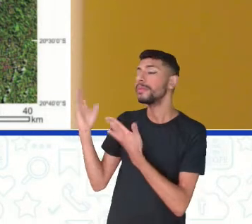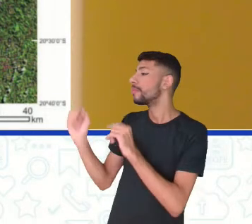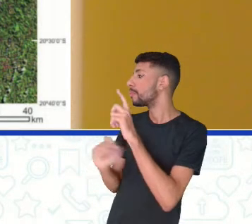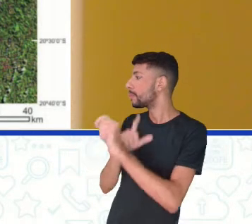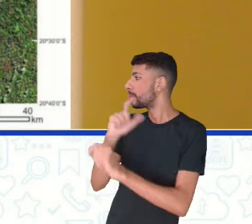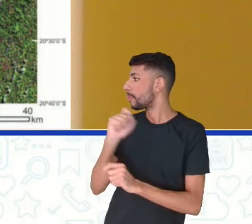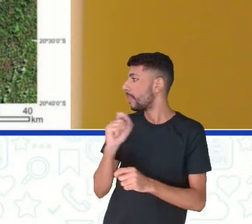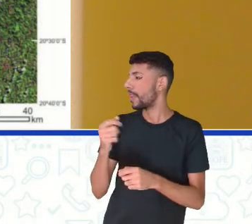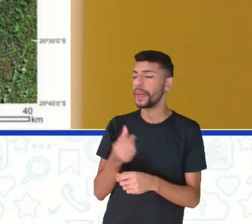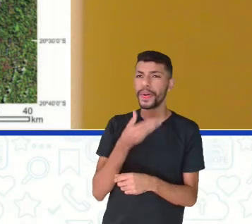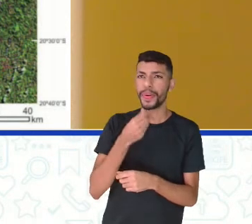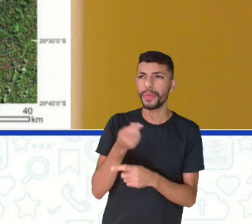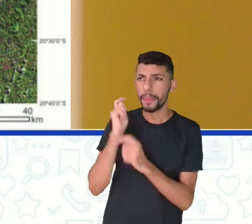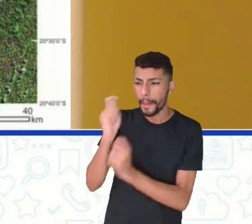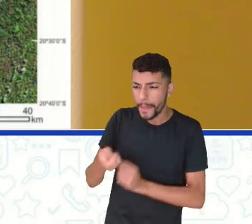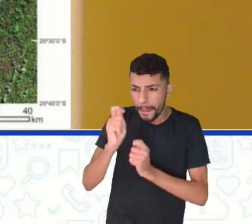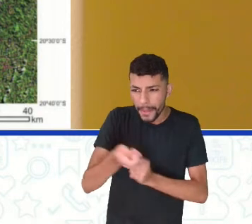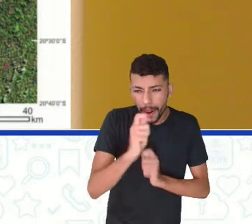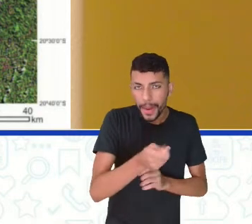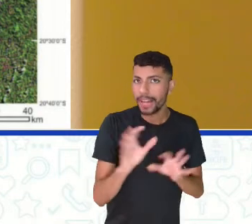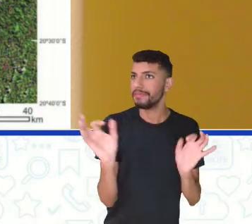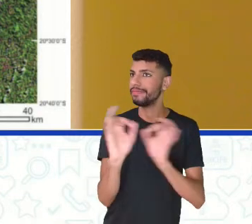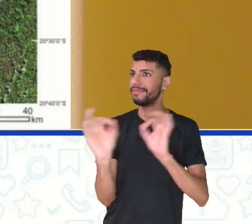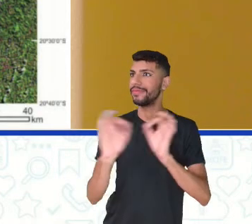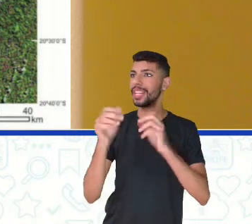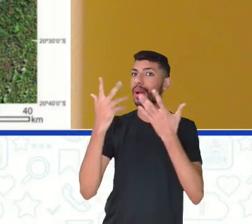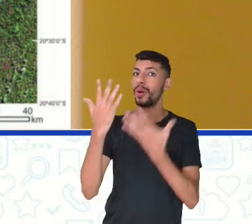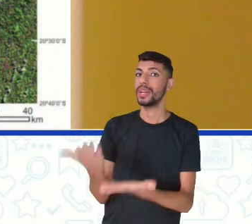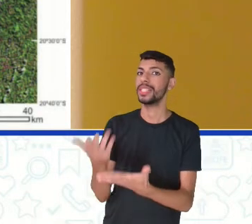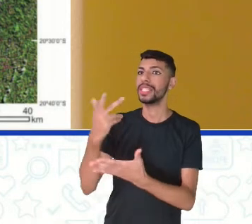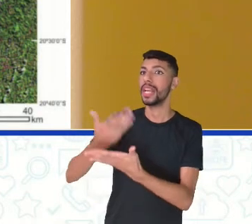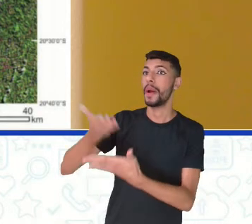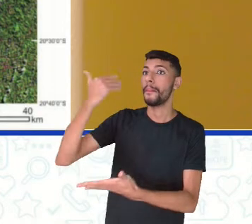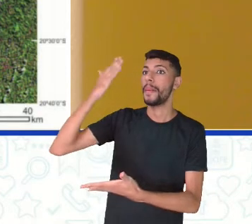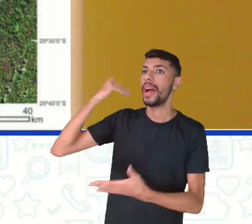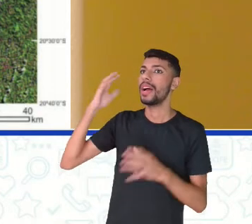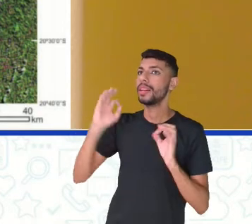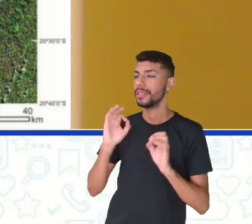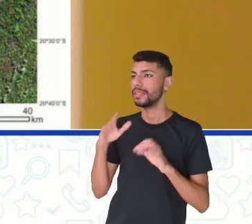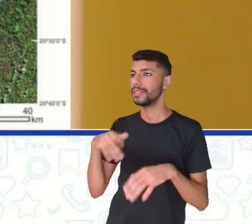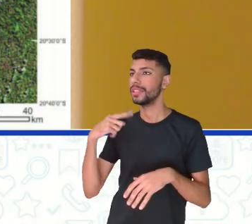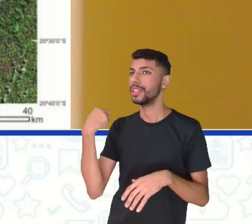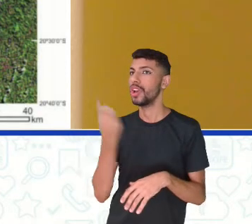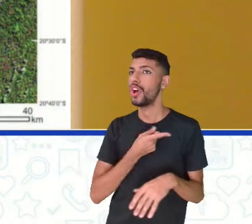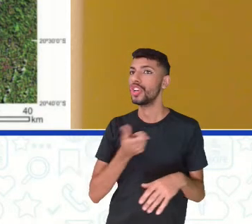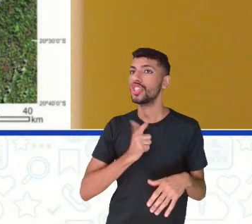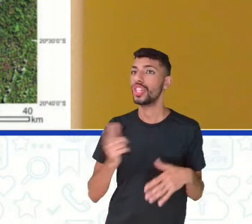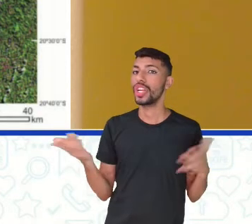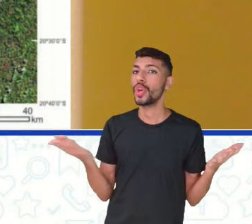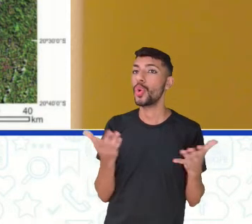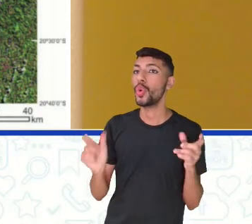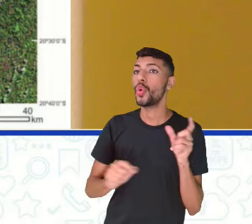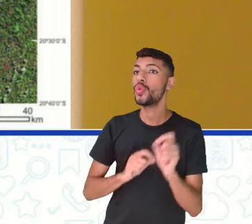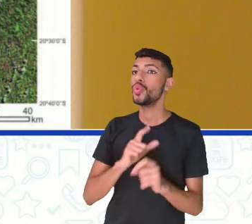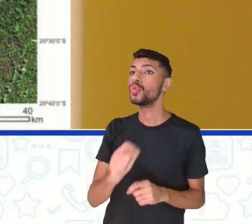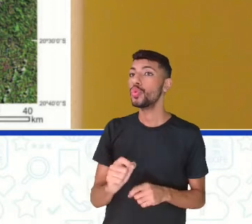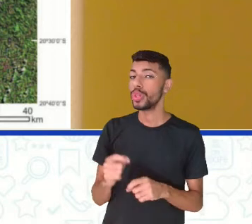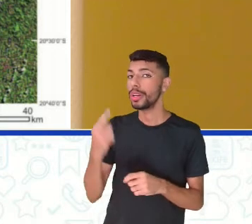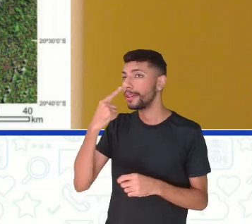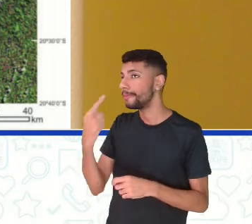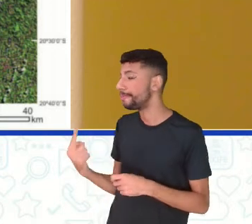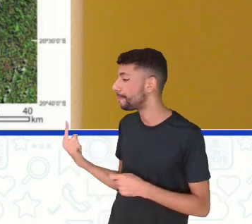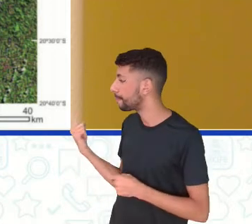cara com a picaretazinha, não é mais assim, né? Isso foi no passado. Né? A gente tem hoje em dia, Gilson, né, uma